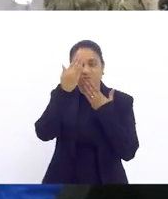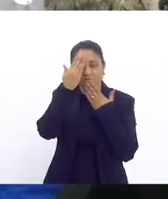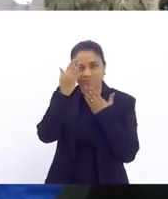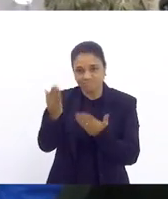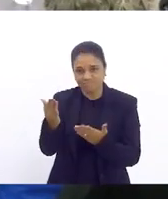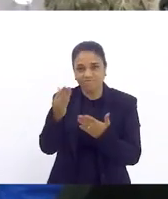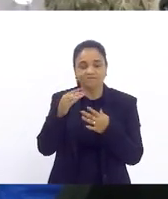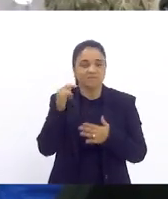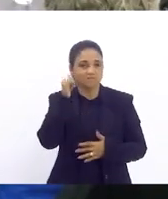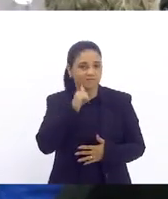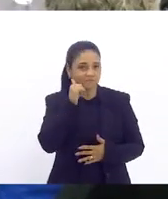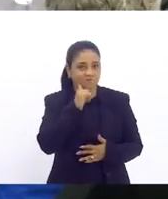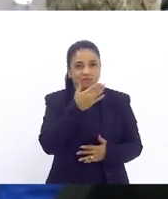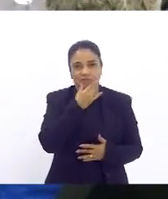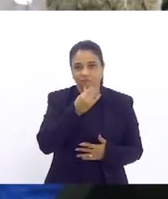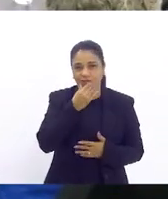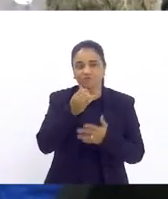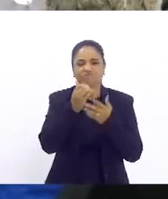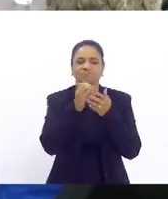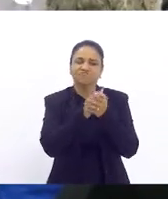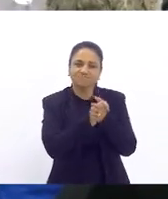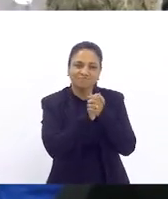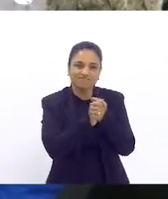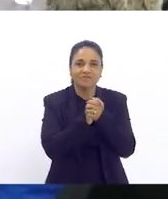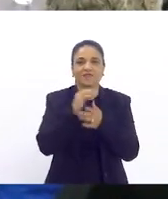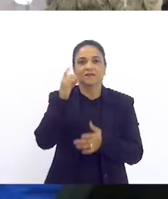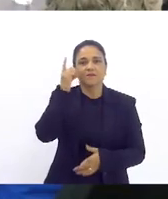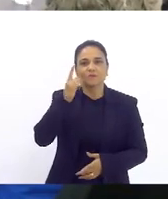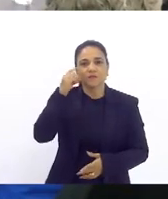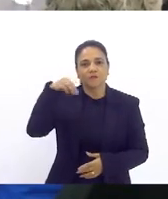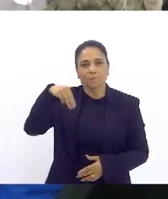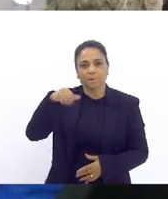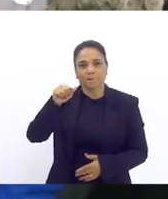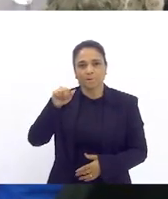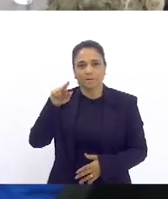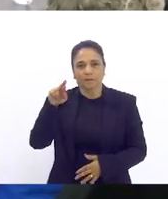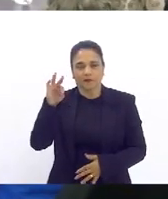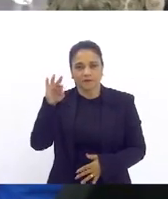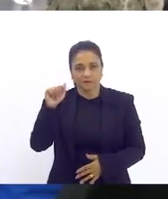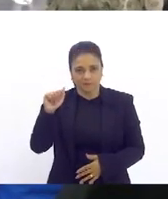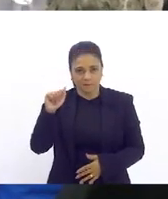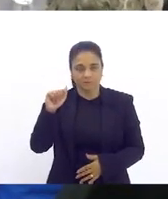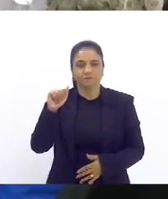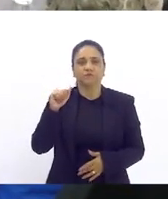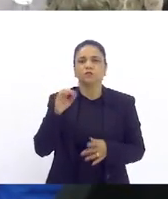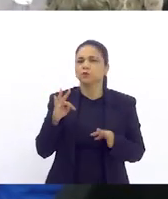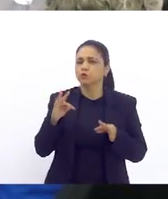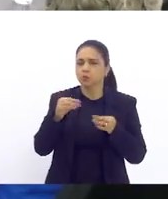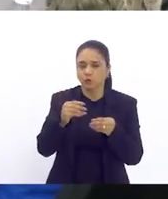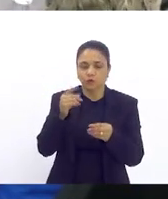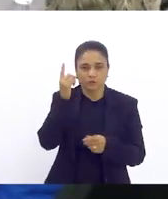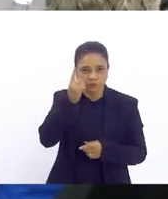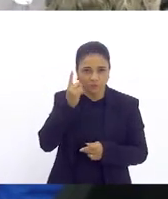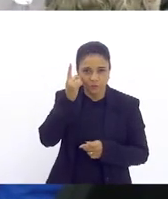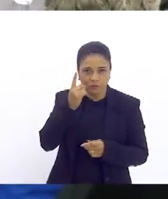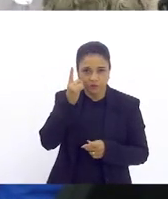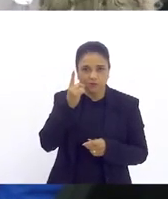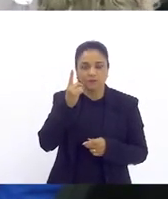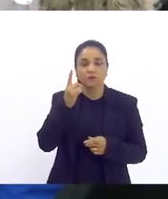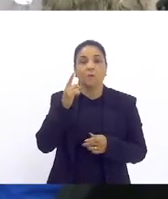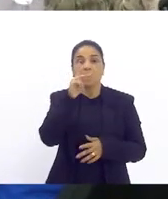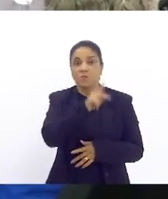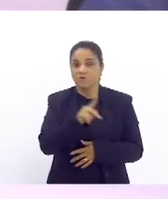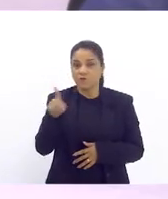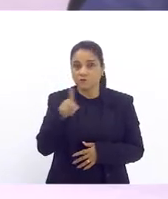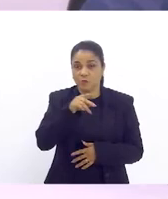cumprimentando deputada Marta Rocha eu cumprimento todos os deputados e deputados aqui presentes cumprimentando a professora Malvina